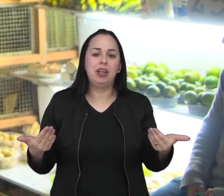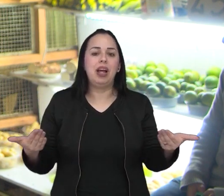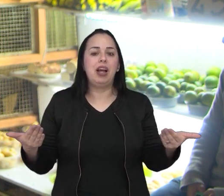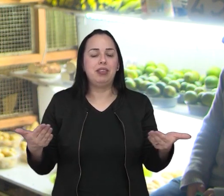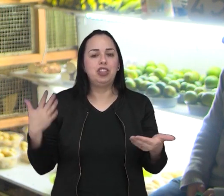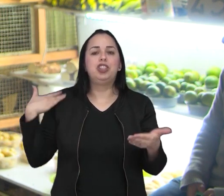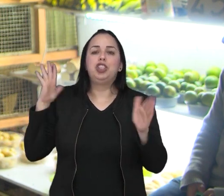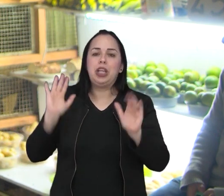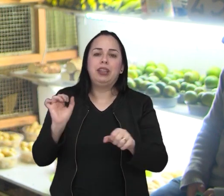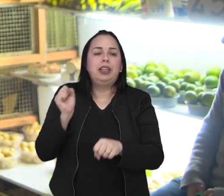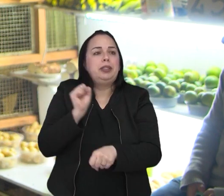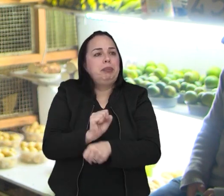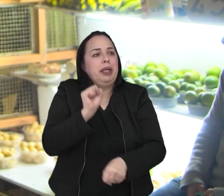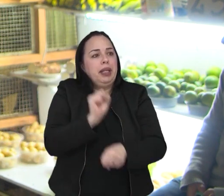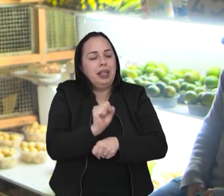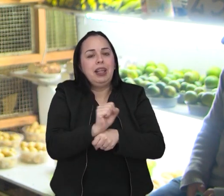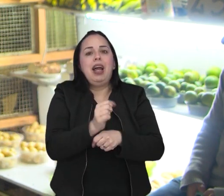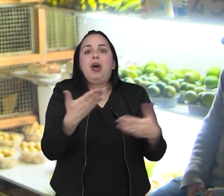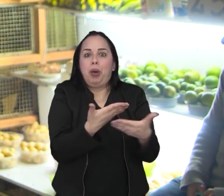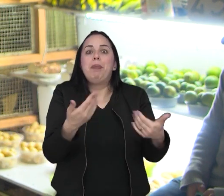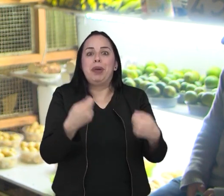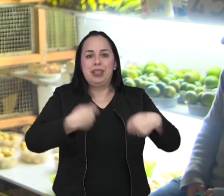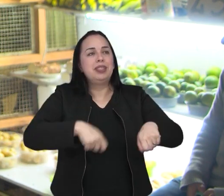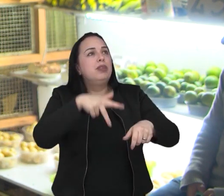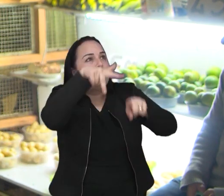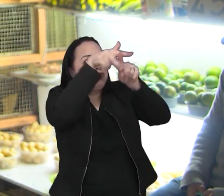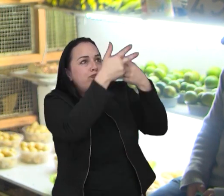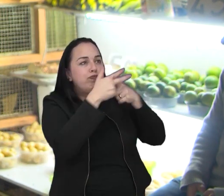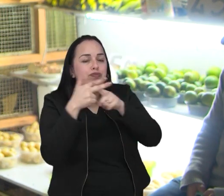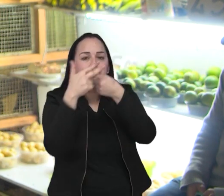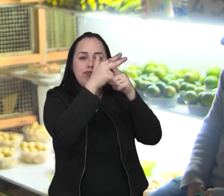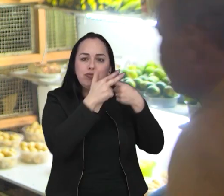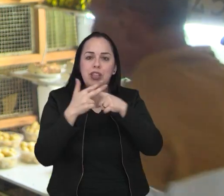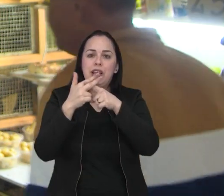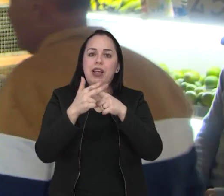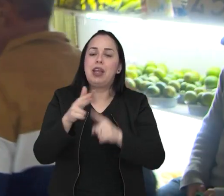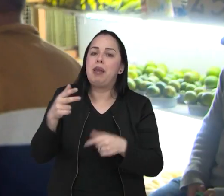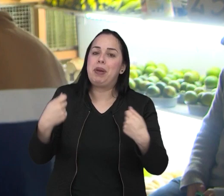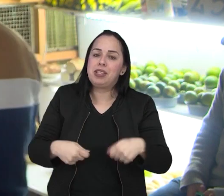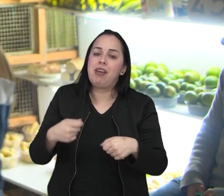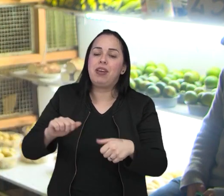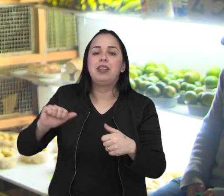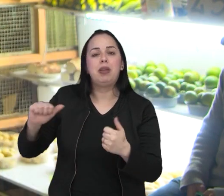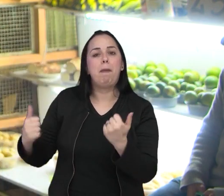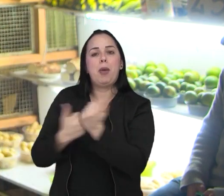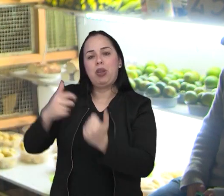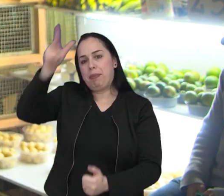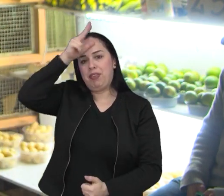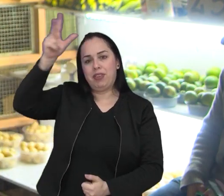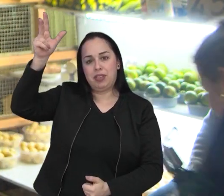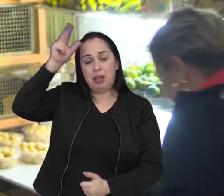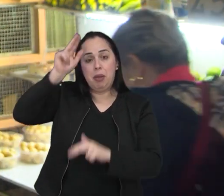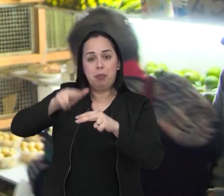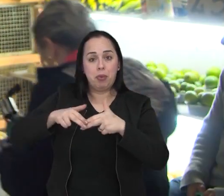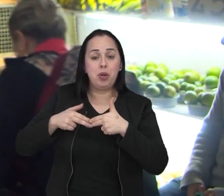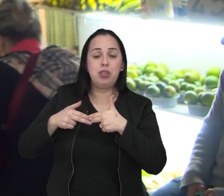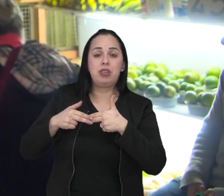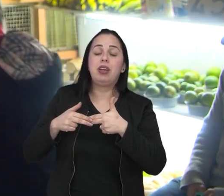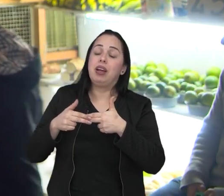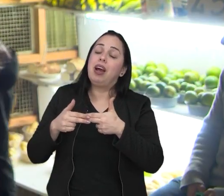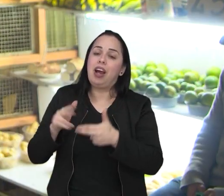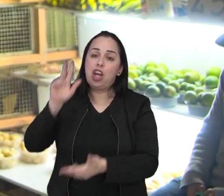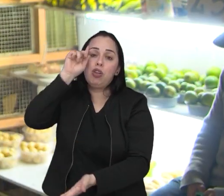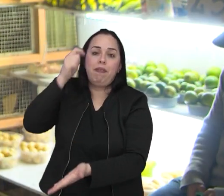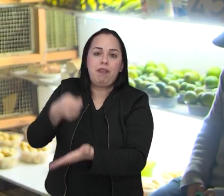Então, há muito tempo então, que o mercado necessitava dessa intervenção da prefeitura. Então o prefeito resolveu fazer